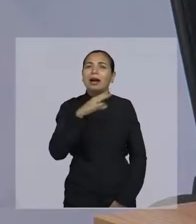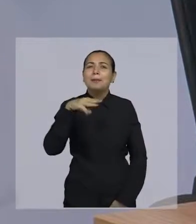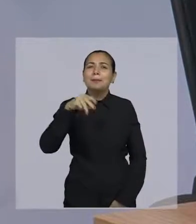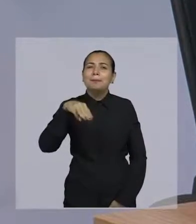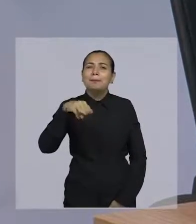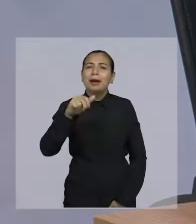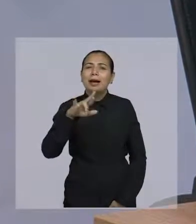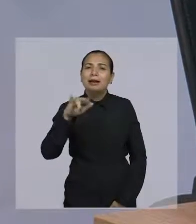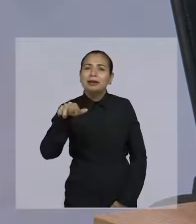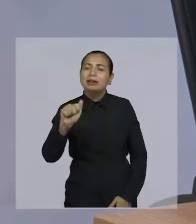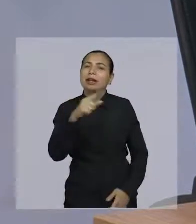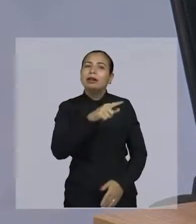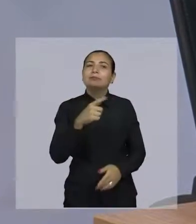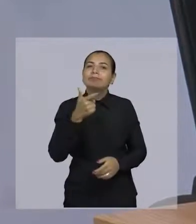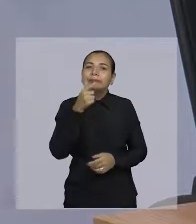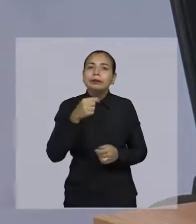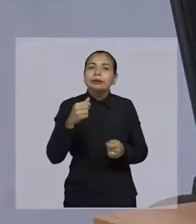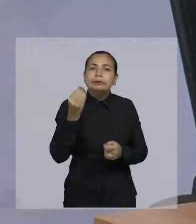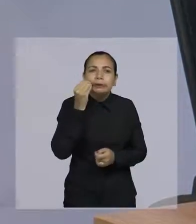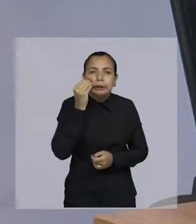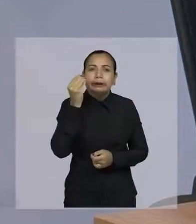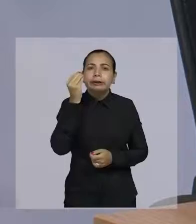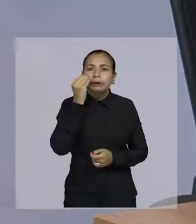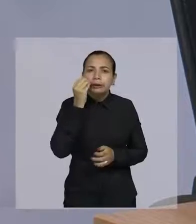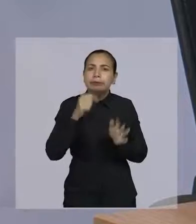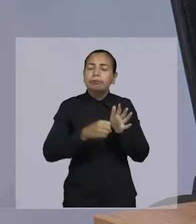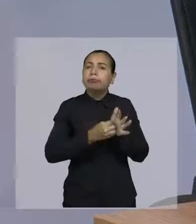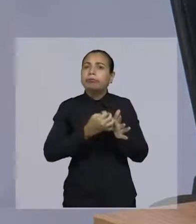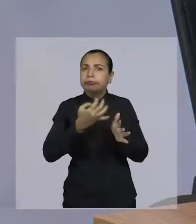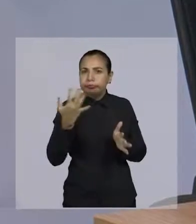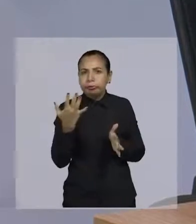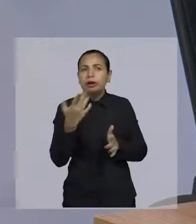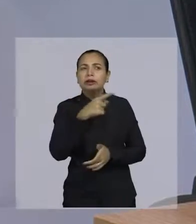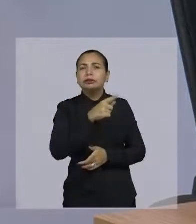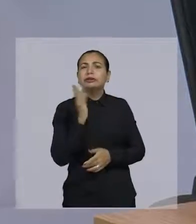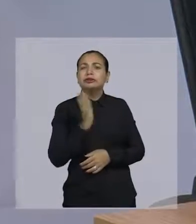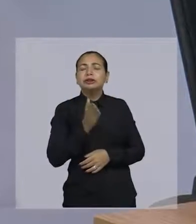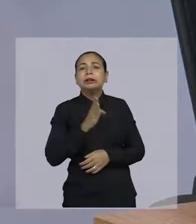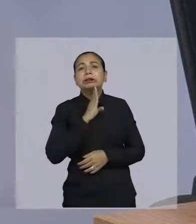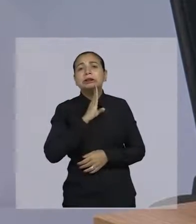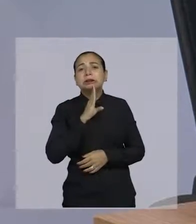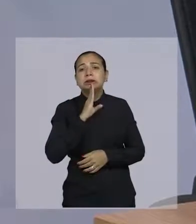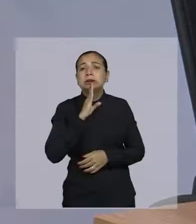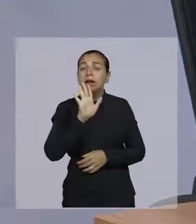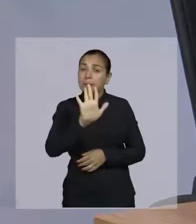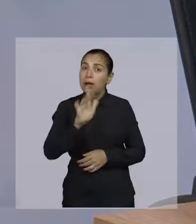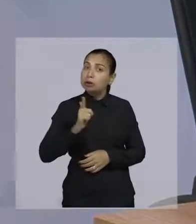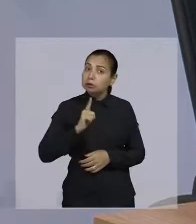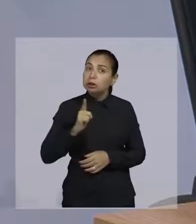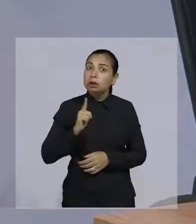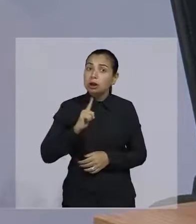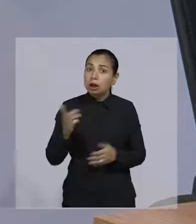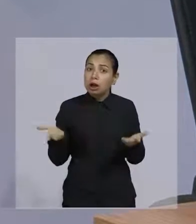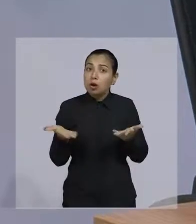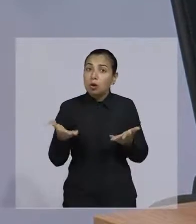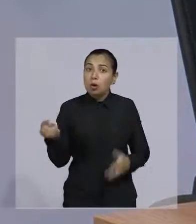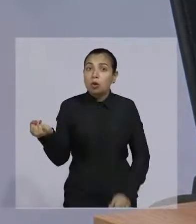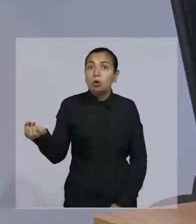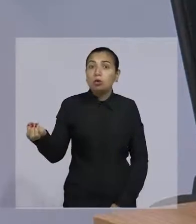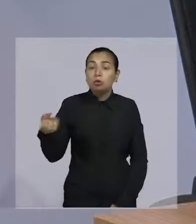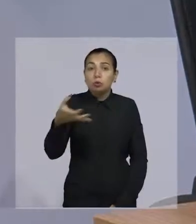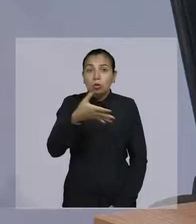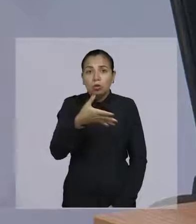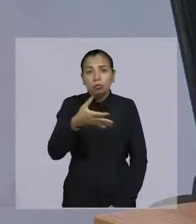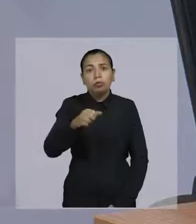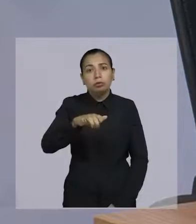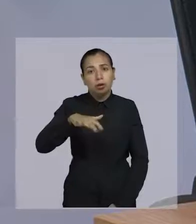está meio antiga, o Ciro e tal, mas estão trazendo um alento realmente diferente no clima